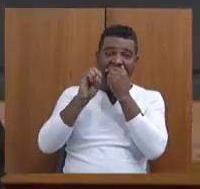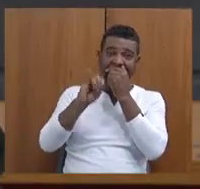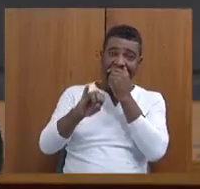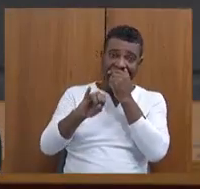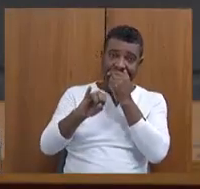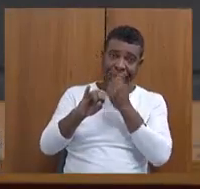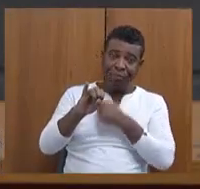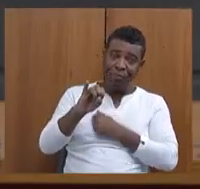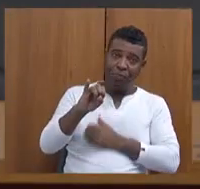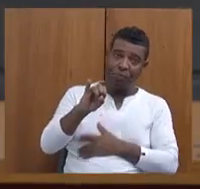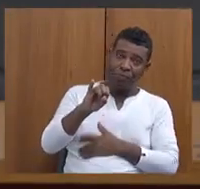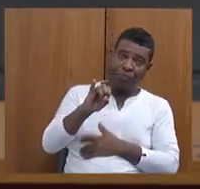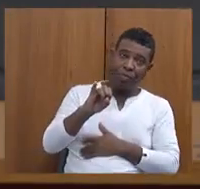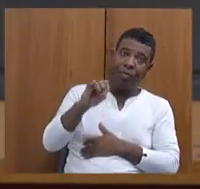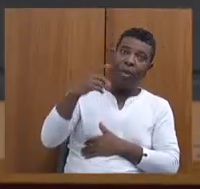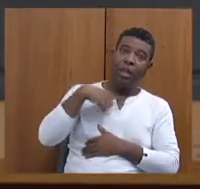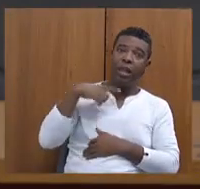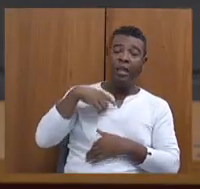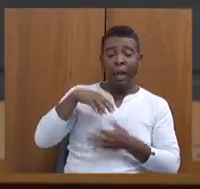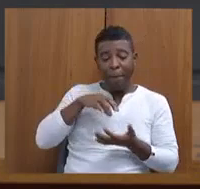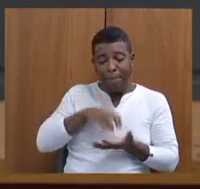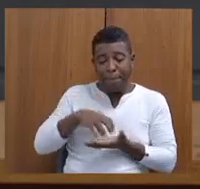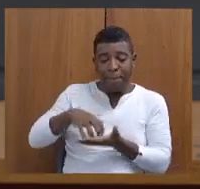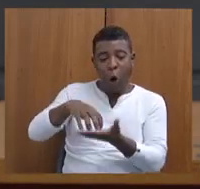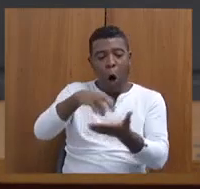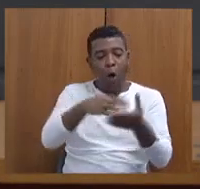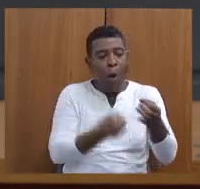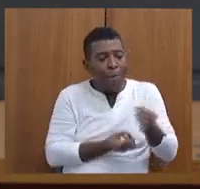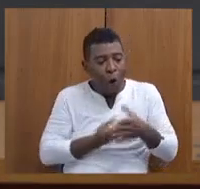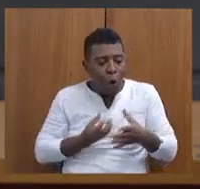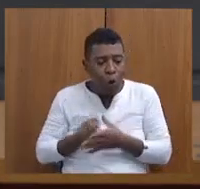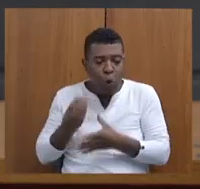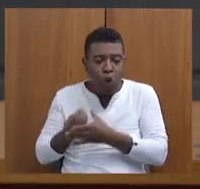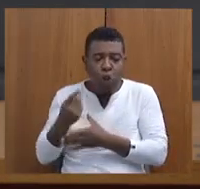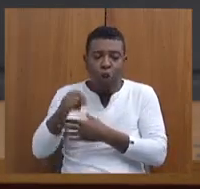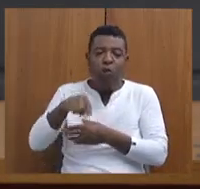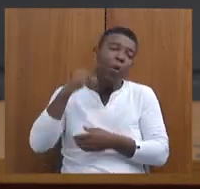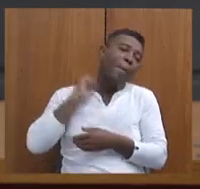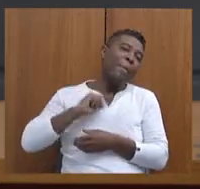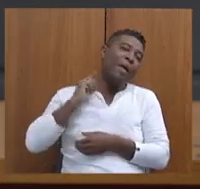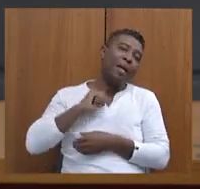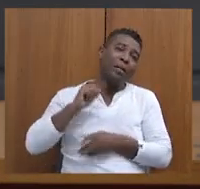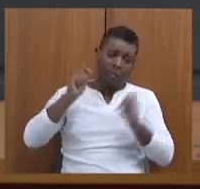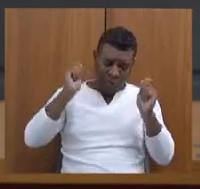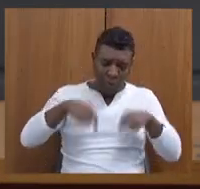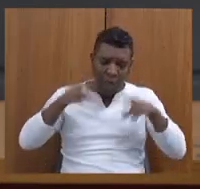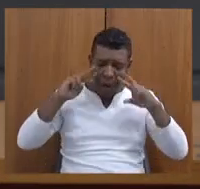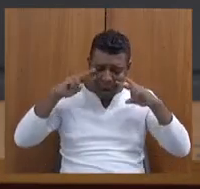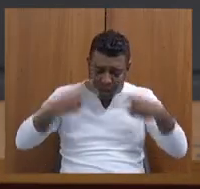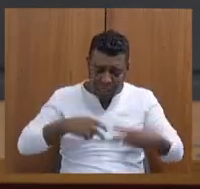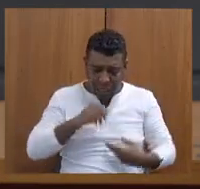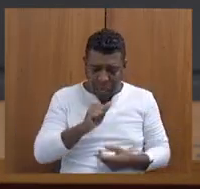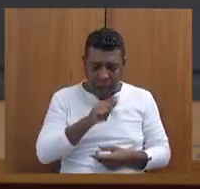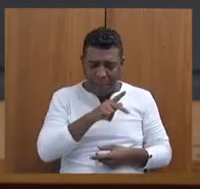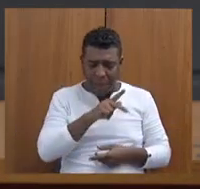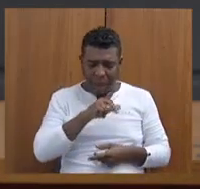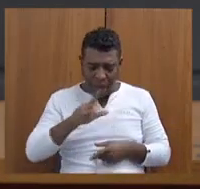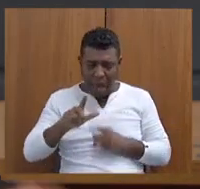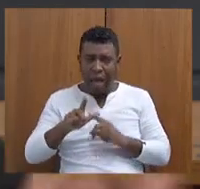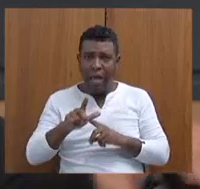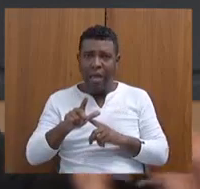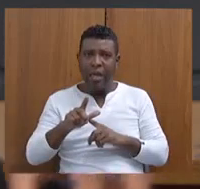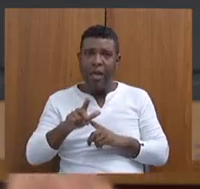se há muitos polos produtivos em Minas que podem ser reconhecidos como apls acho que isso é